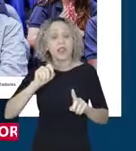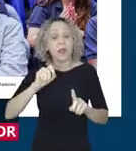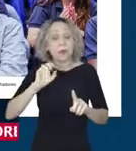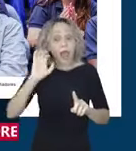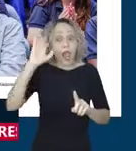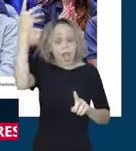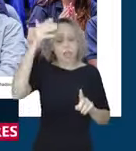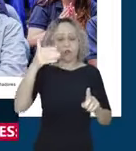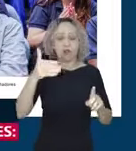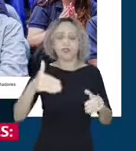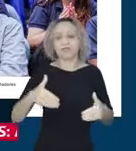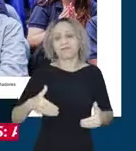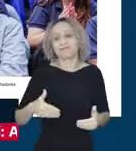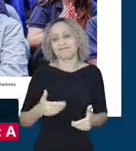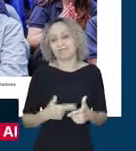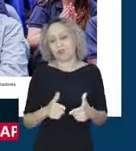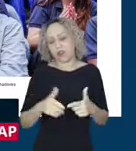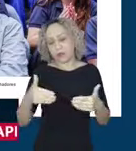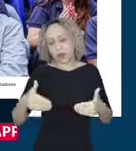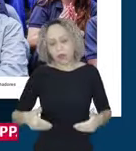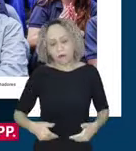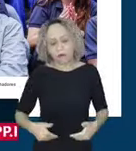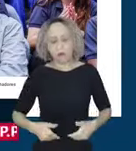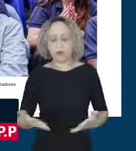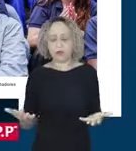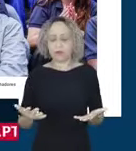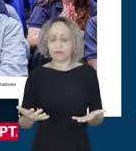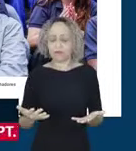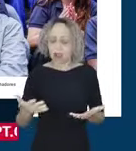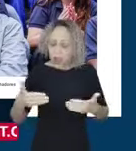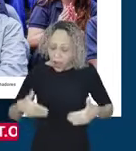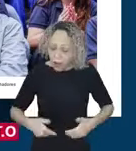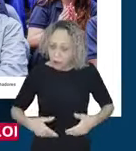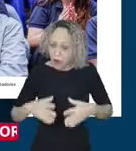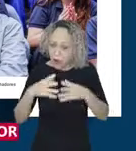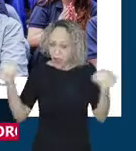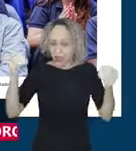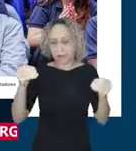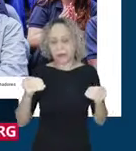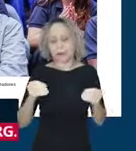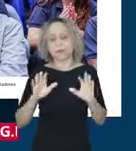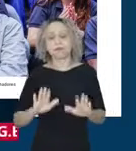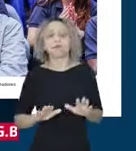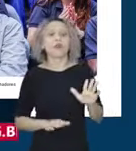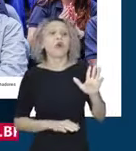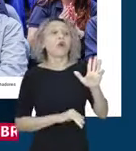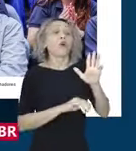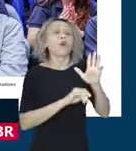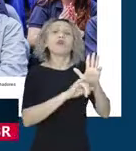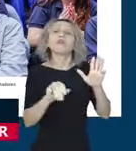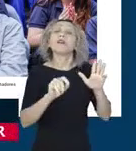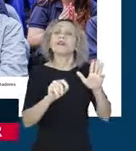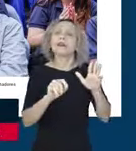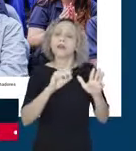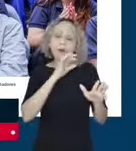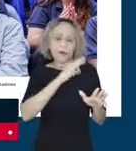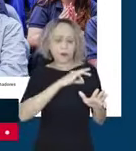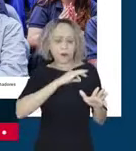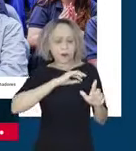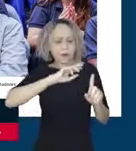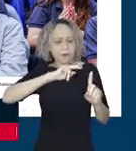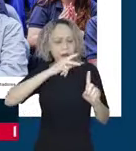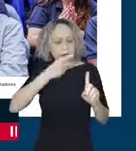E como o senhor destacou, o governo Lula enviou ao Congresso a proposta de valorização permanente do salário mínimo, né? A gente tem como